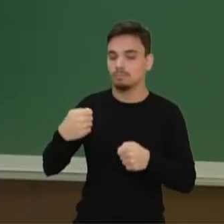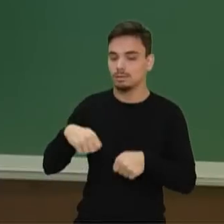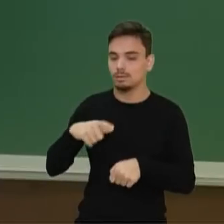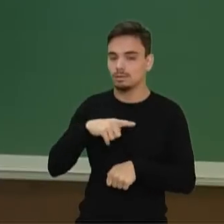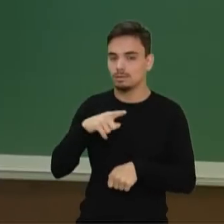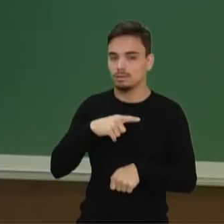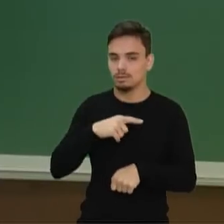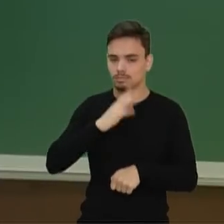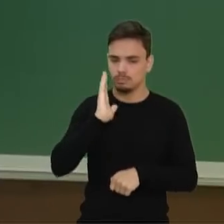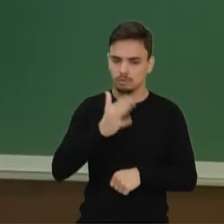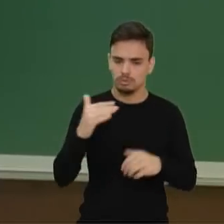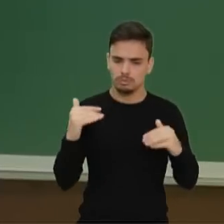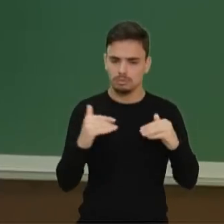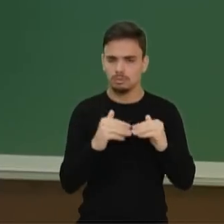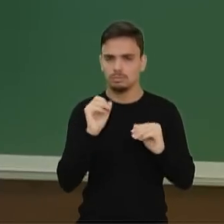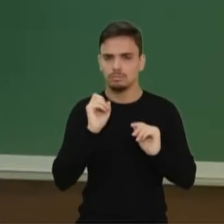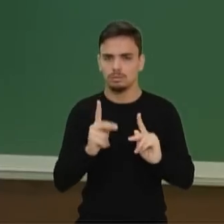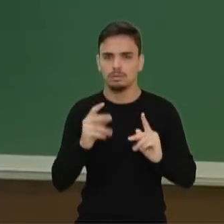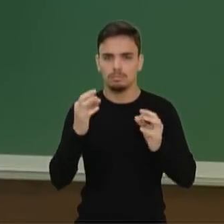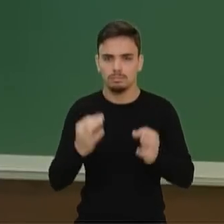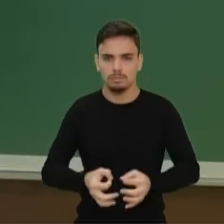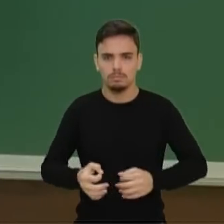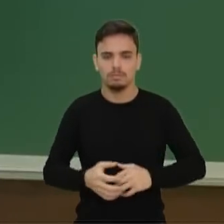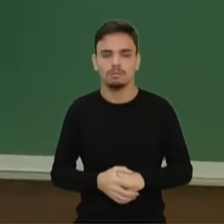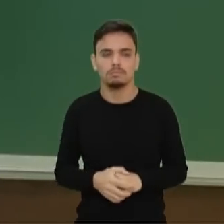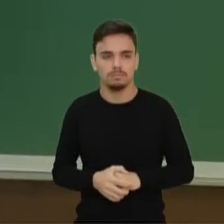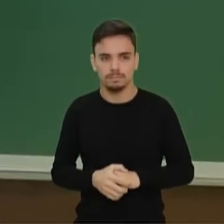direto aí, perfeito? Muito bem.